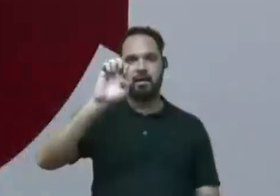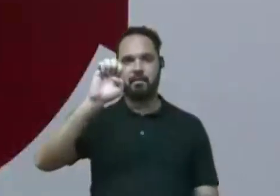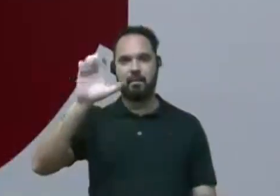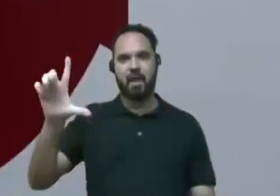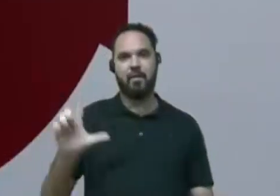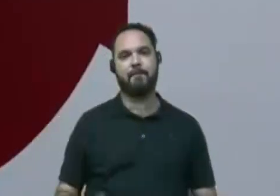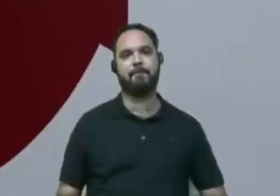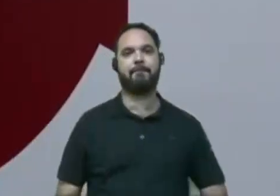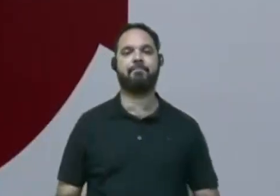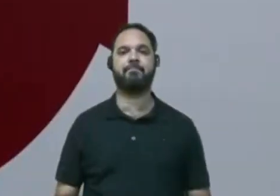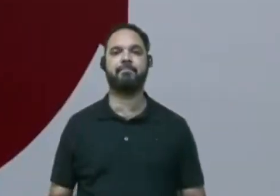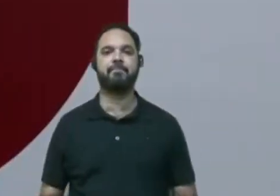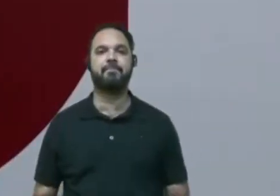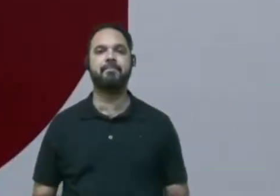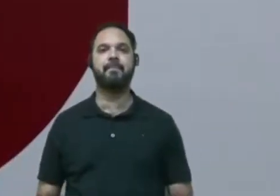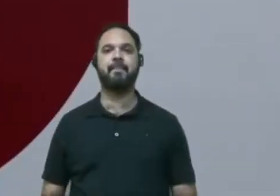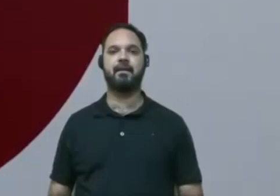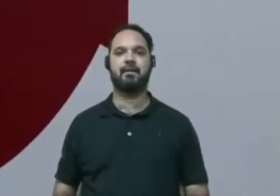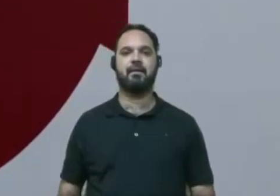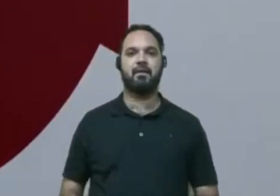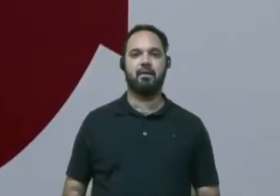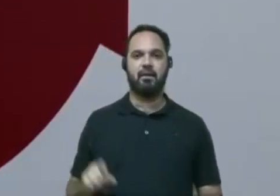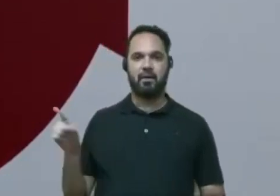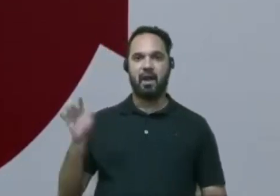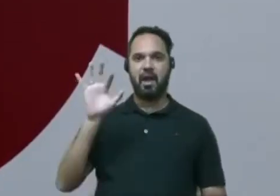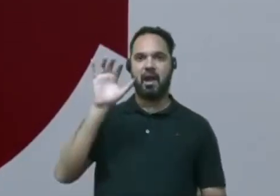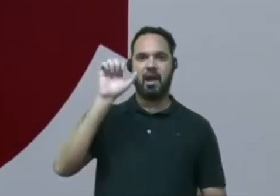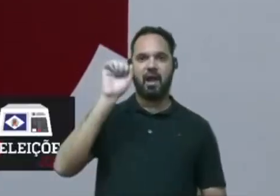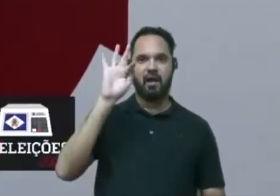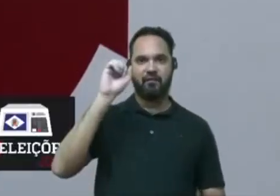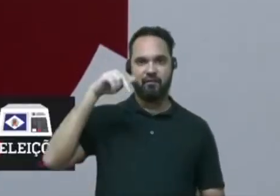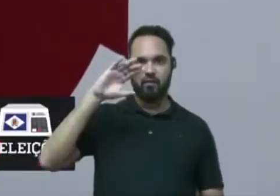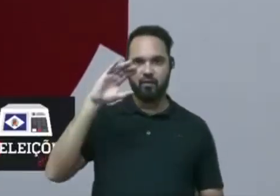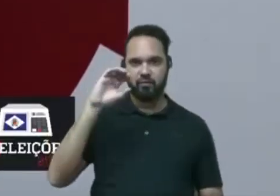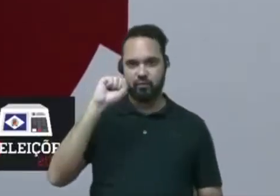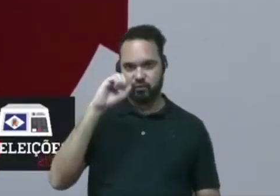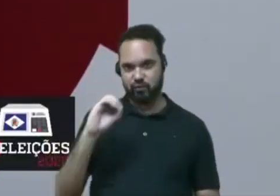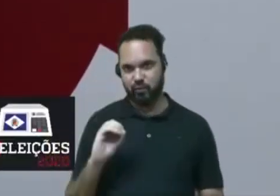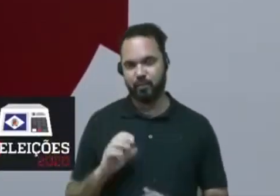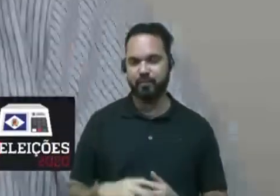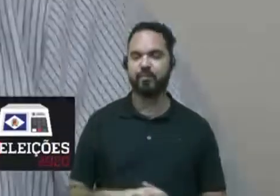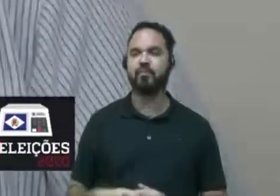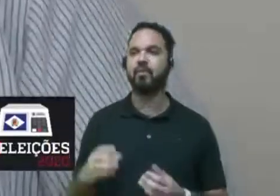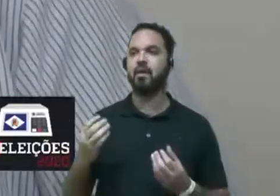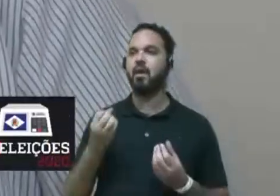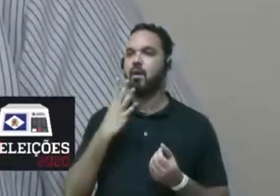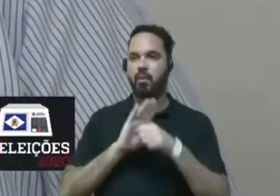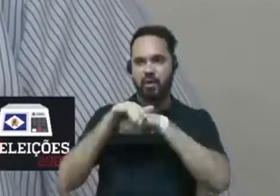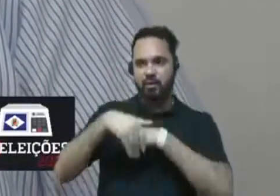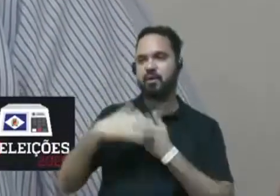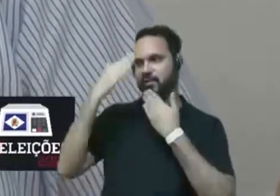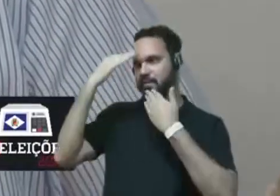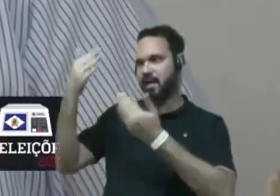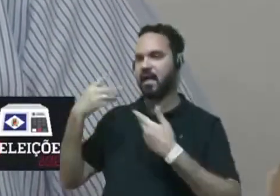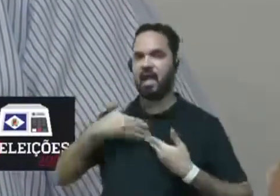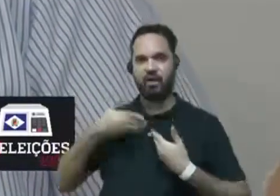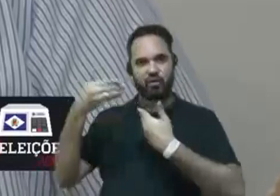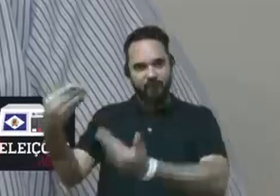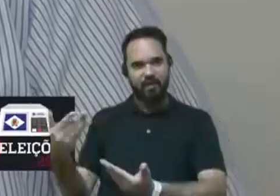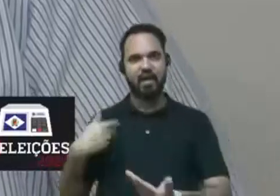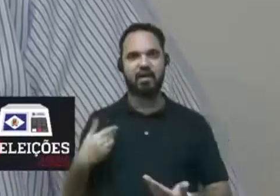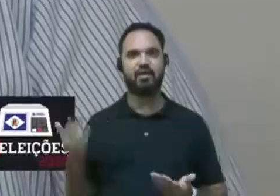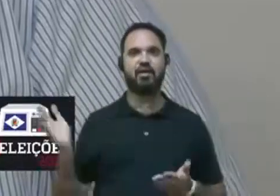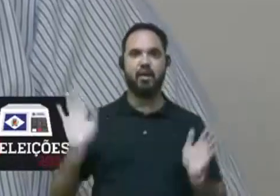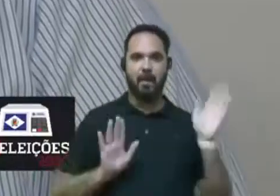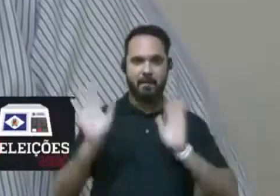obrigado a candidata do em um minuto para suas considerações finais é boa noite Obrigado aí pelo convite para